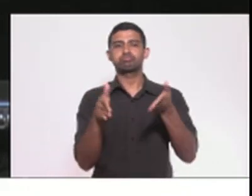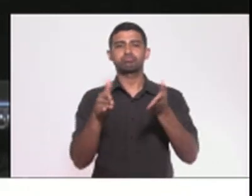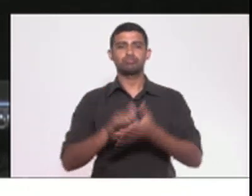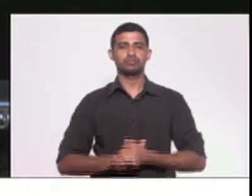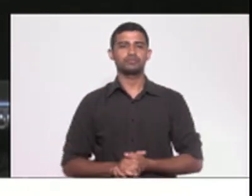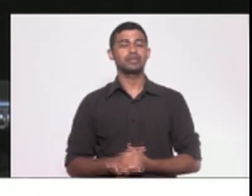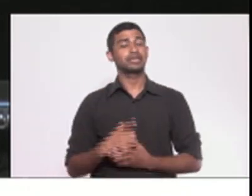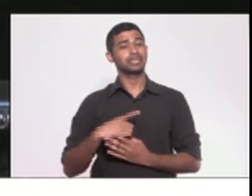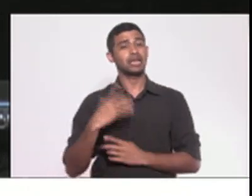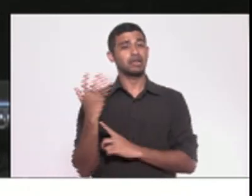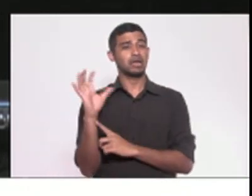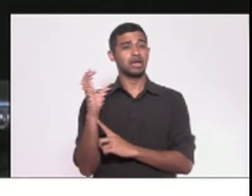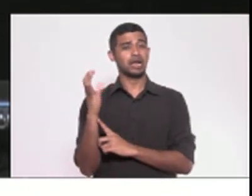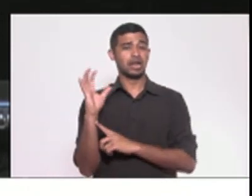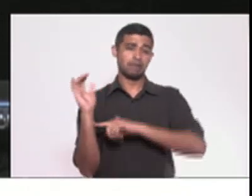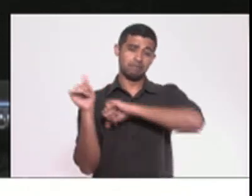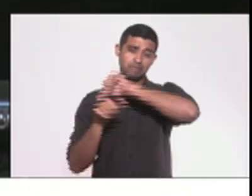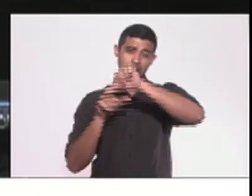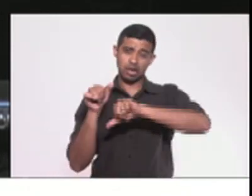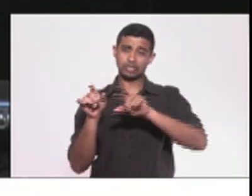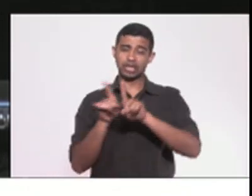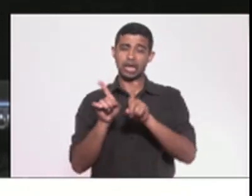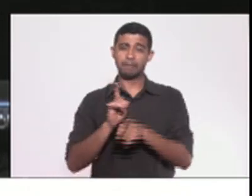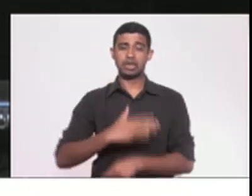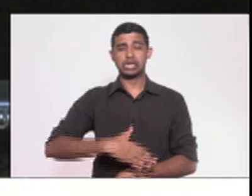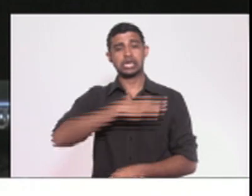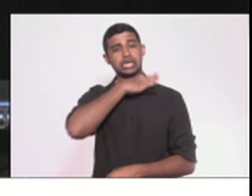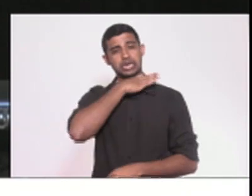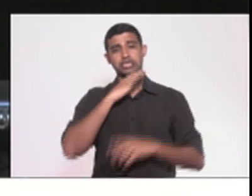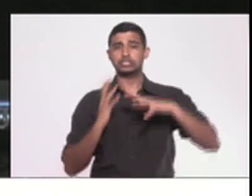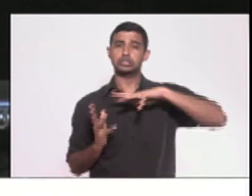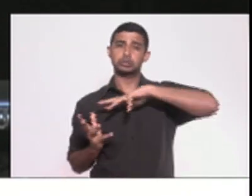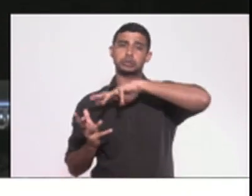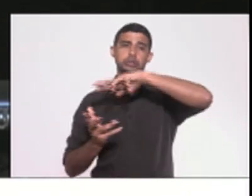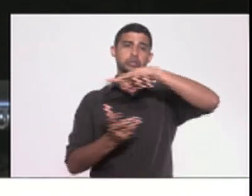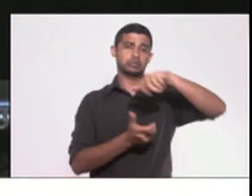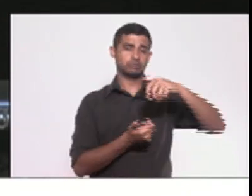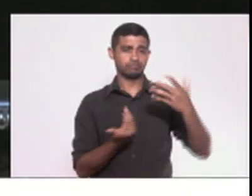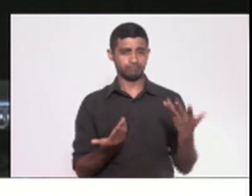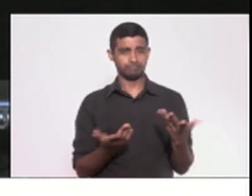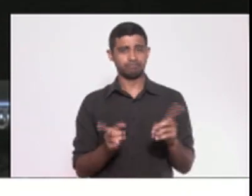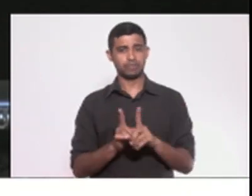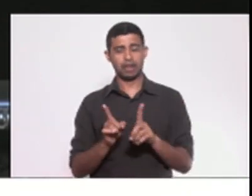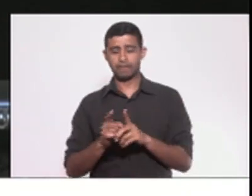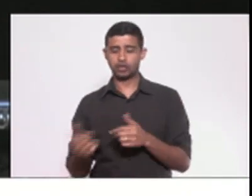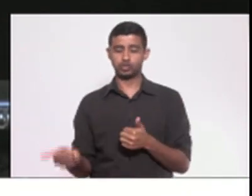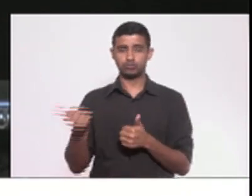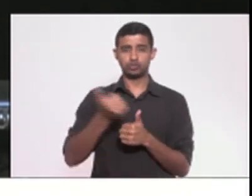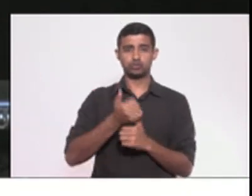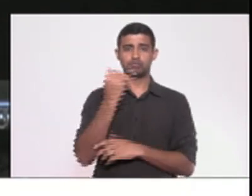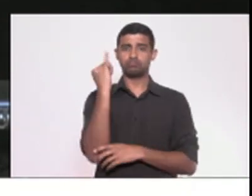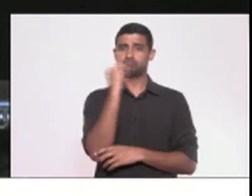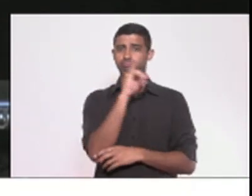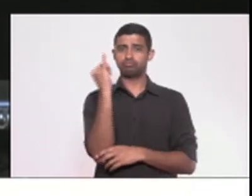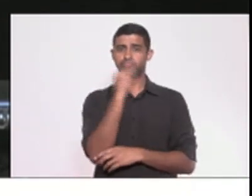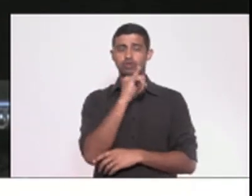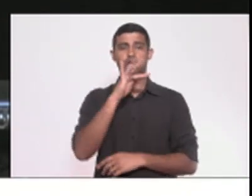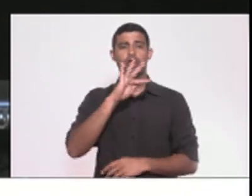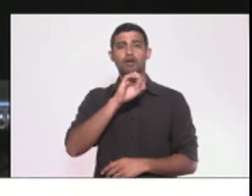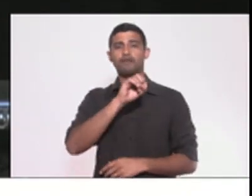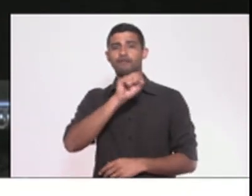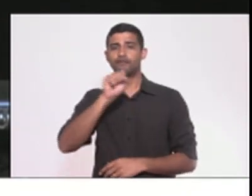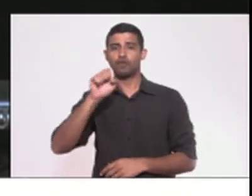Mudanças climáticas, crise econômica mundial, substituição do uso de energia fósseis